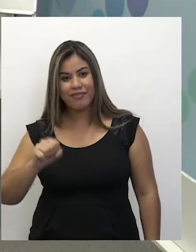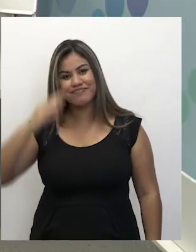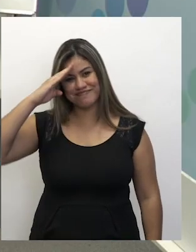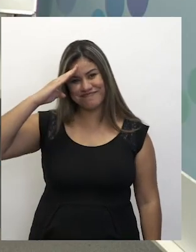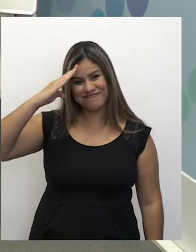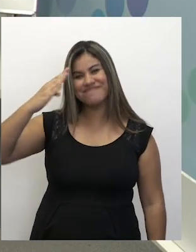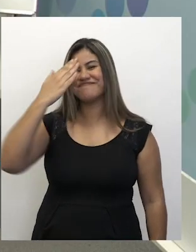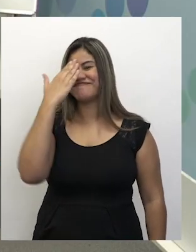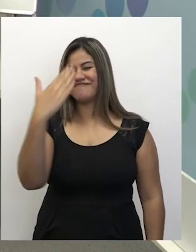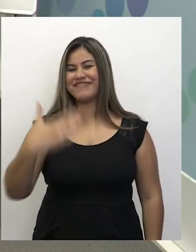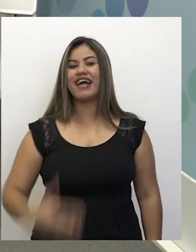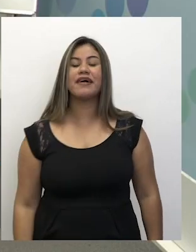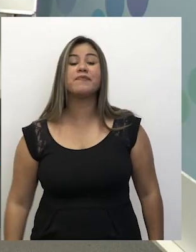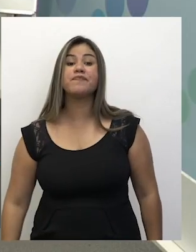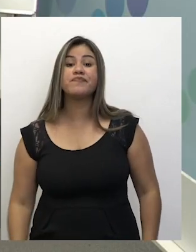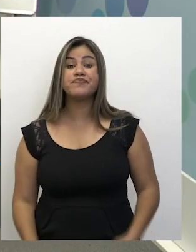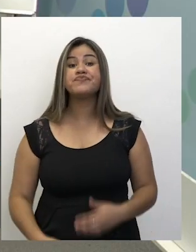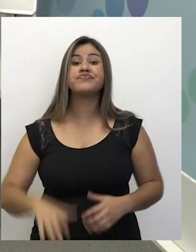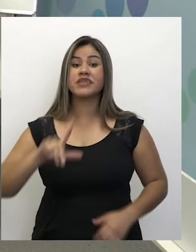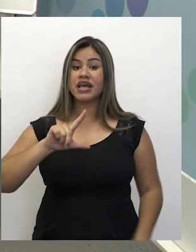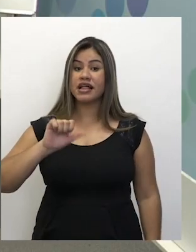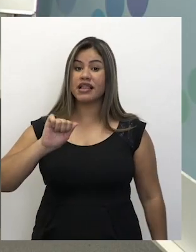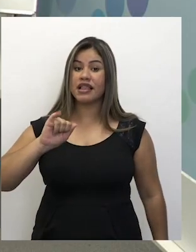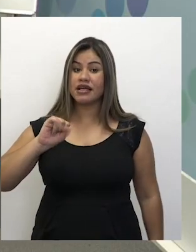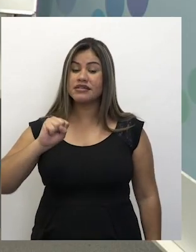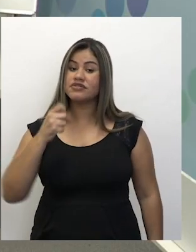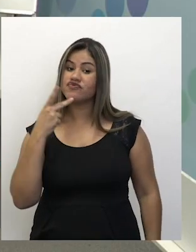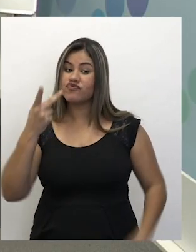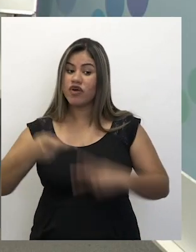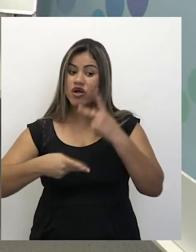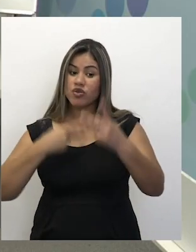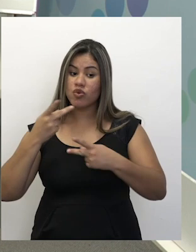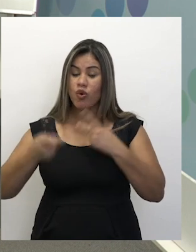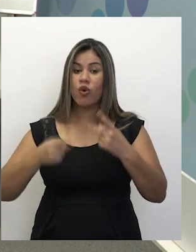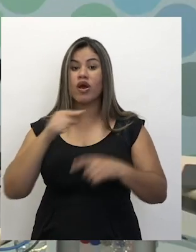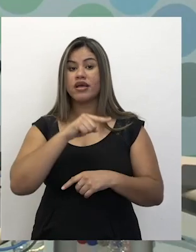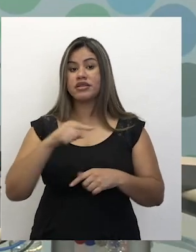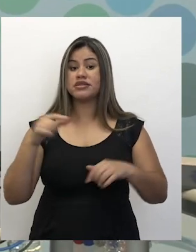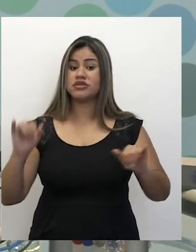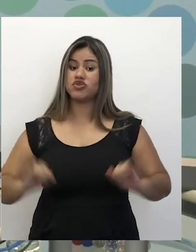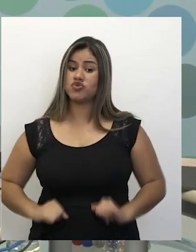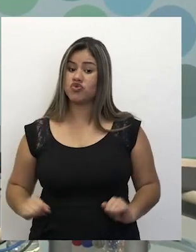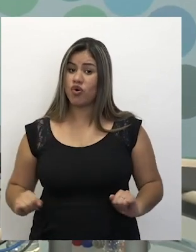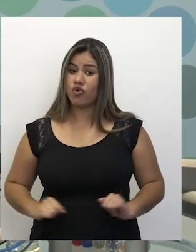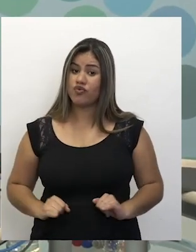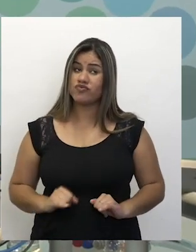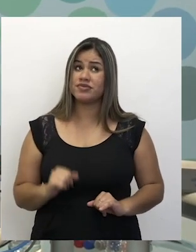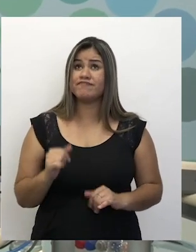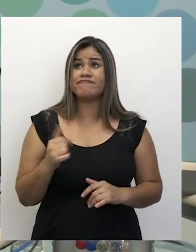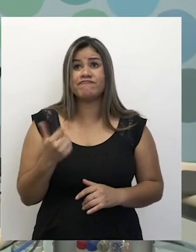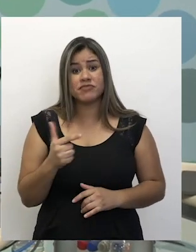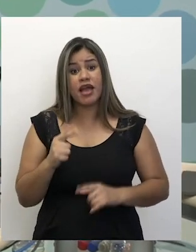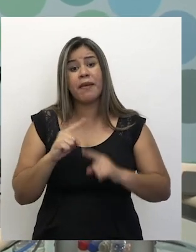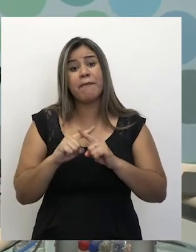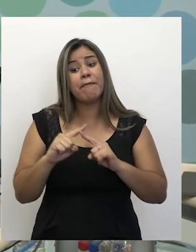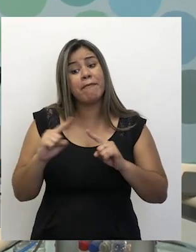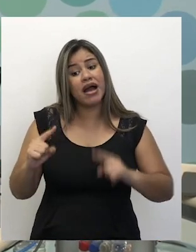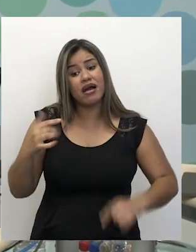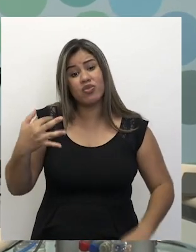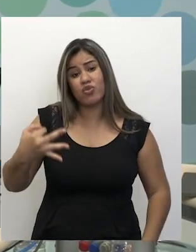isso aí vamos às respostas A Laís falou que apesar de afirmar não sofrer ele diz que dói